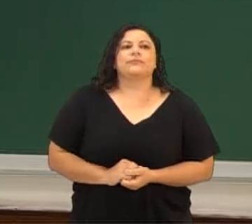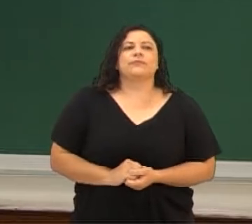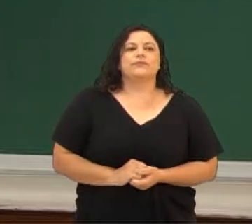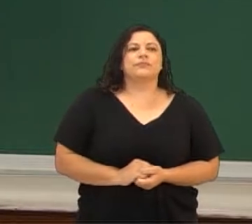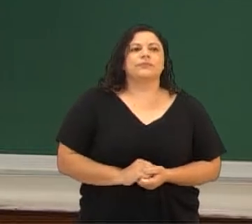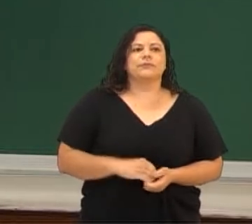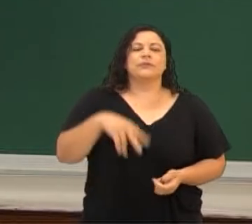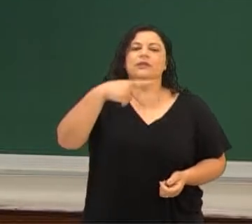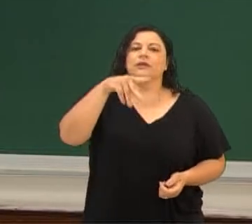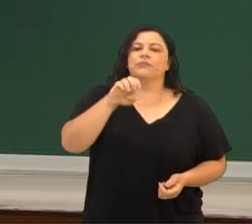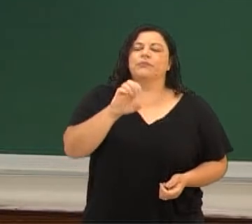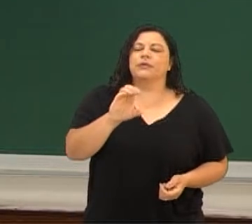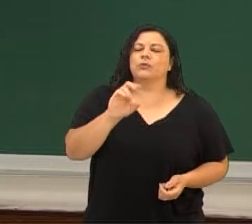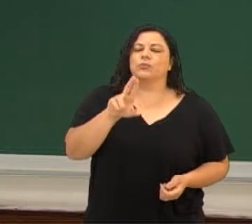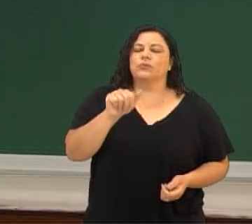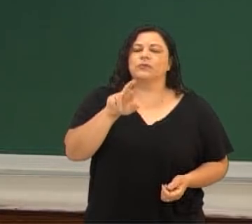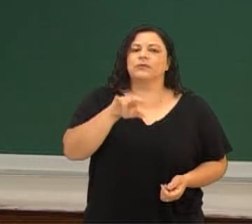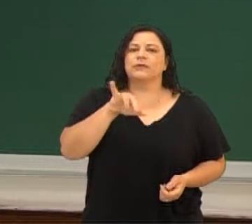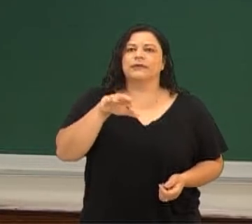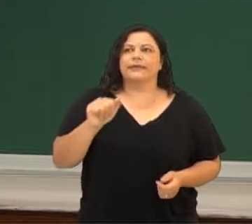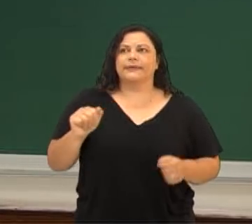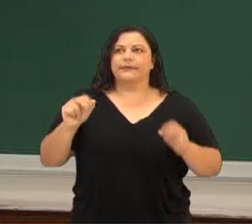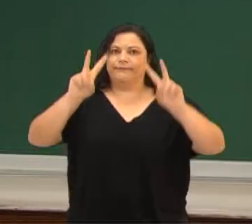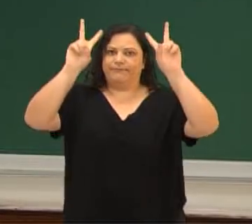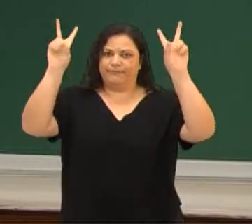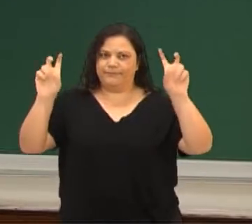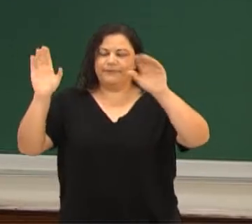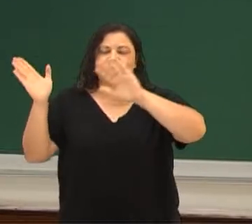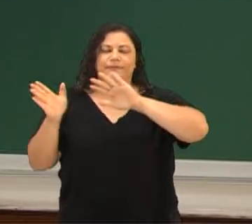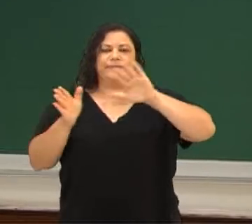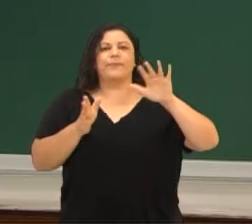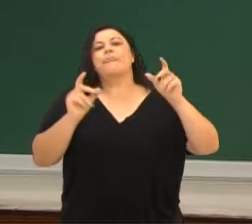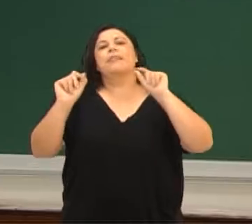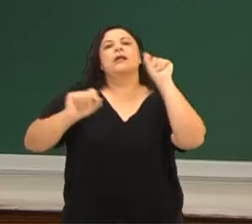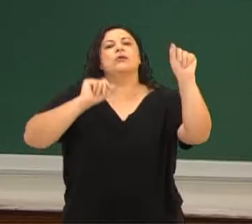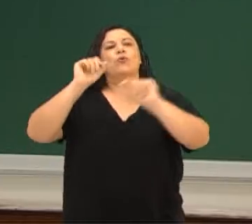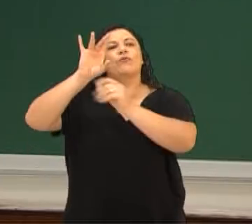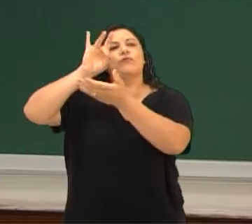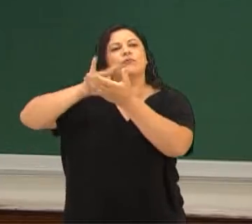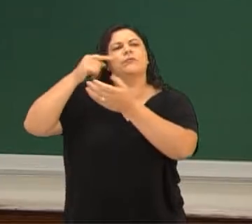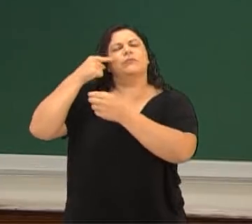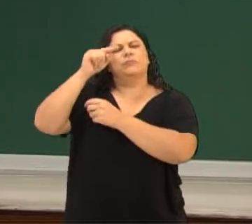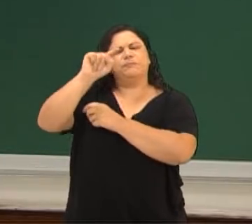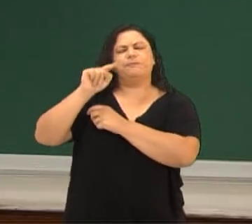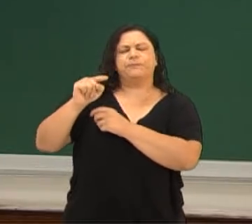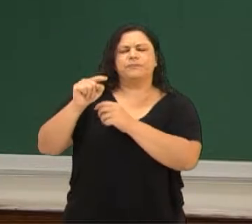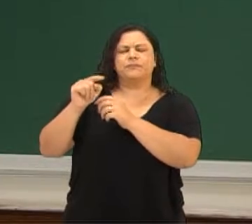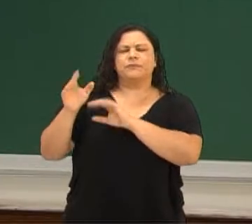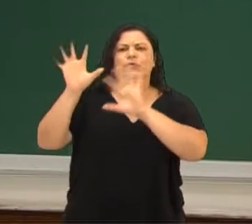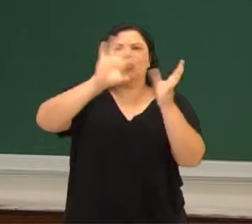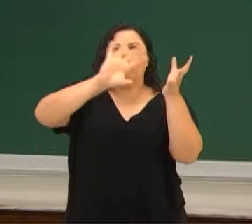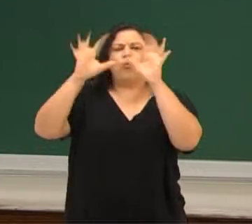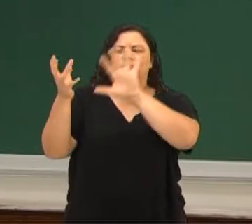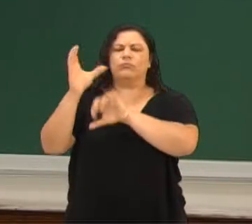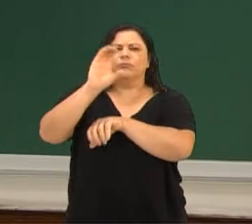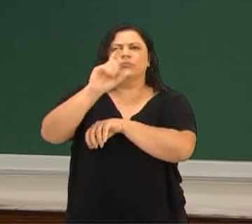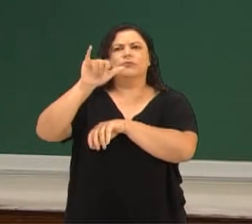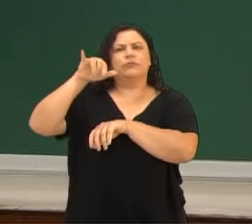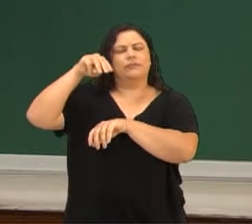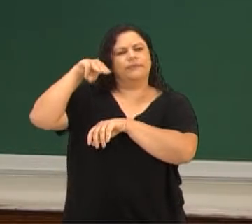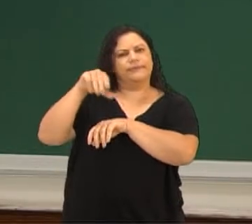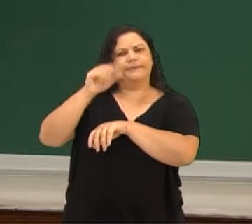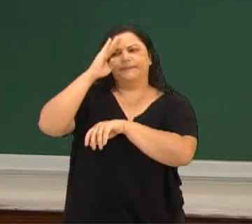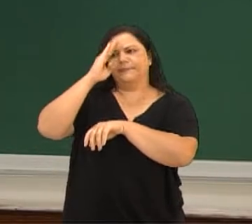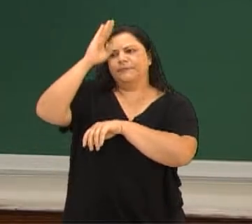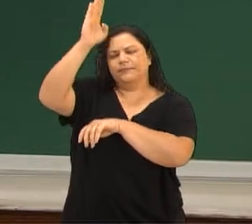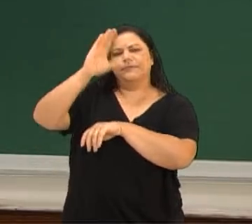pecuária, confirmando aí, ó, as condições naturais não favorecem, mas tem um destaque aí para a criação de carneiros